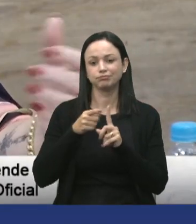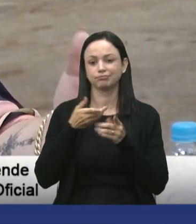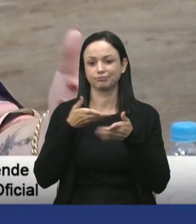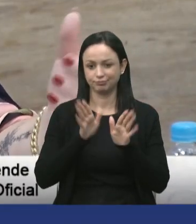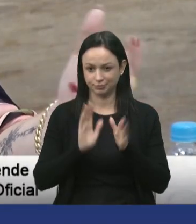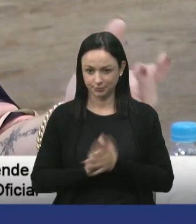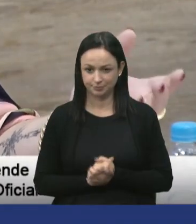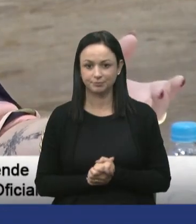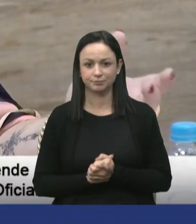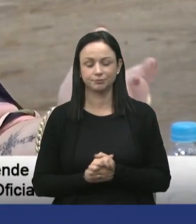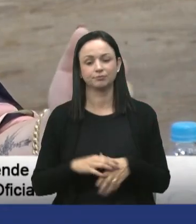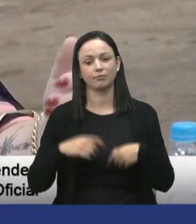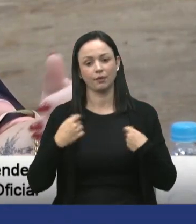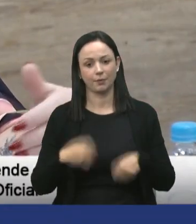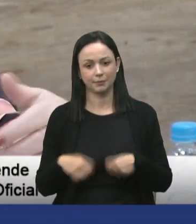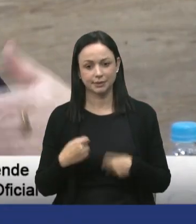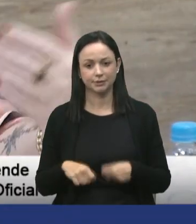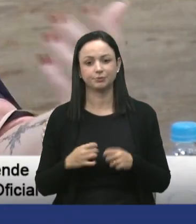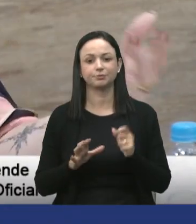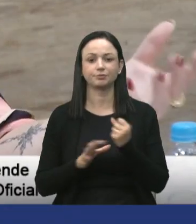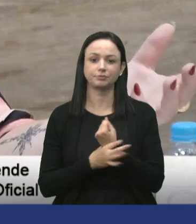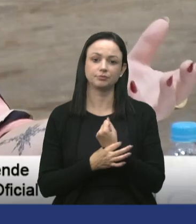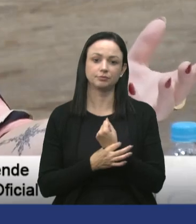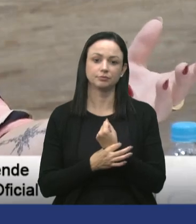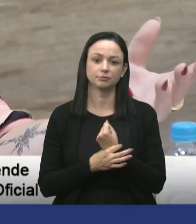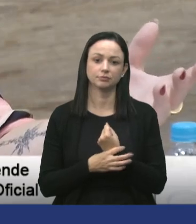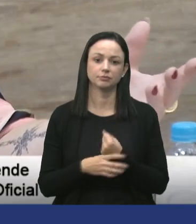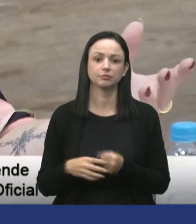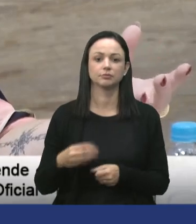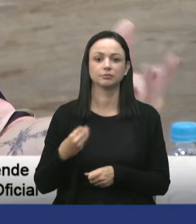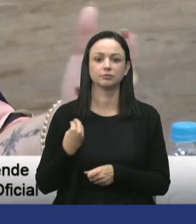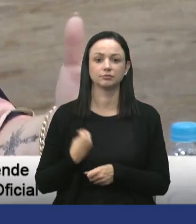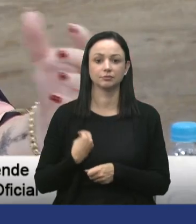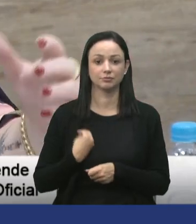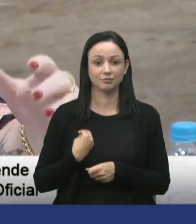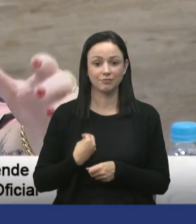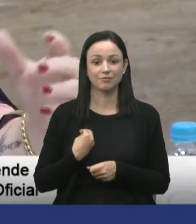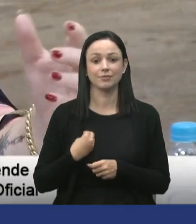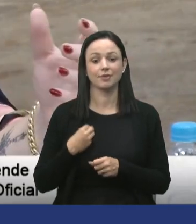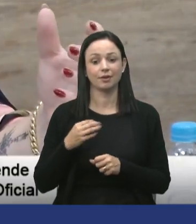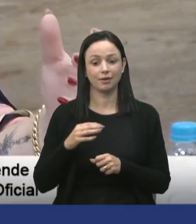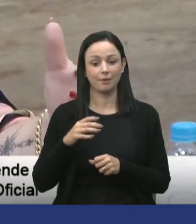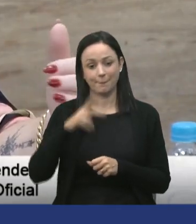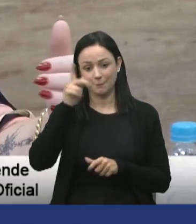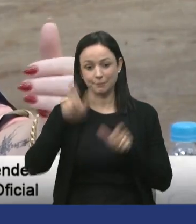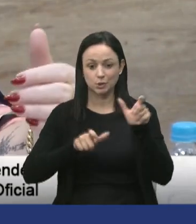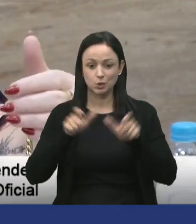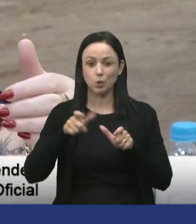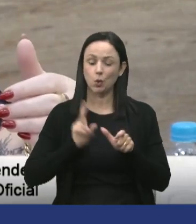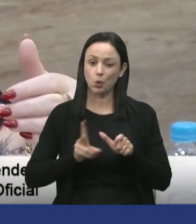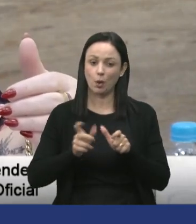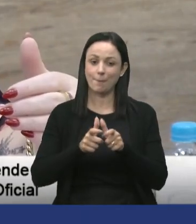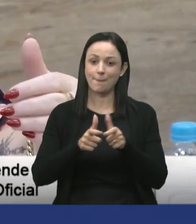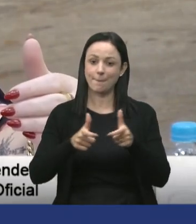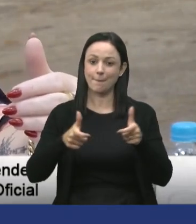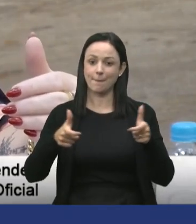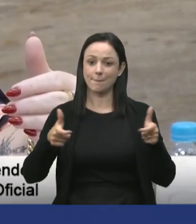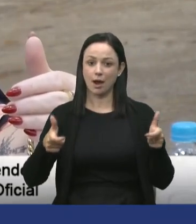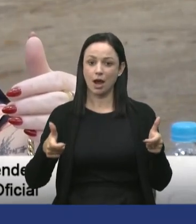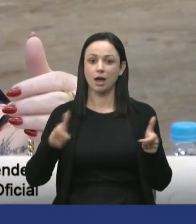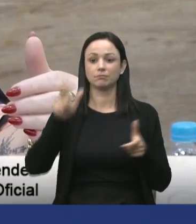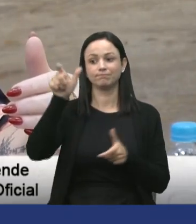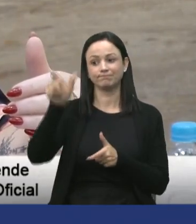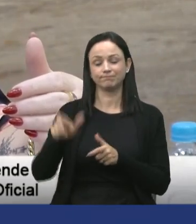gente precisa garantir a sobrevivência da espécie. Para isso, nós precisamos de quem reproduza,